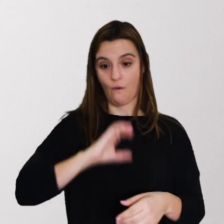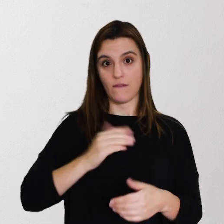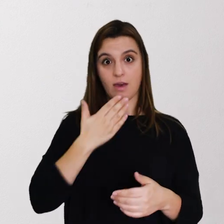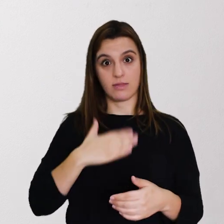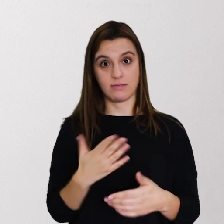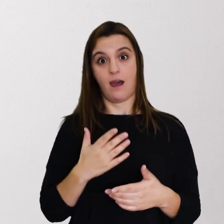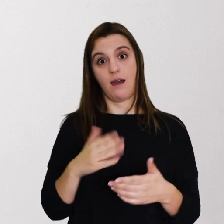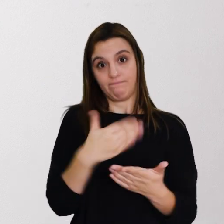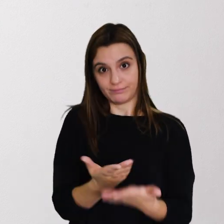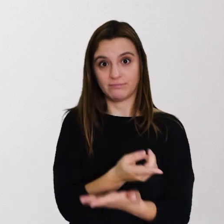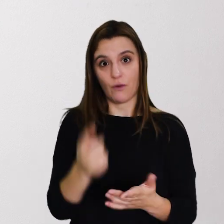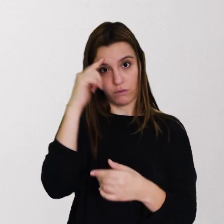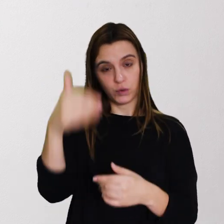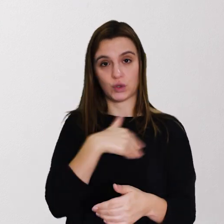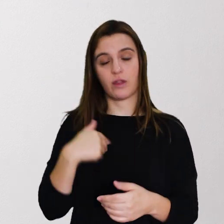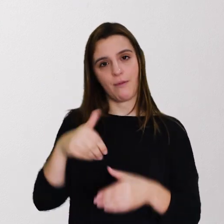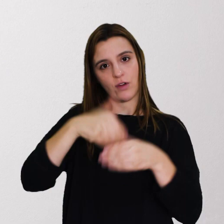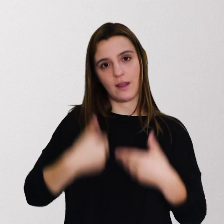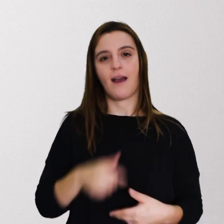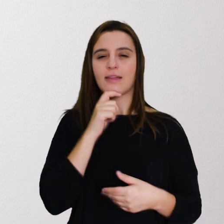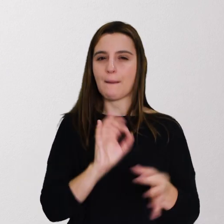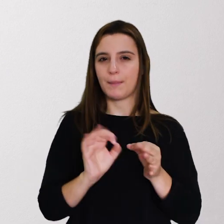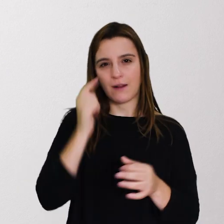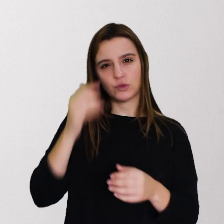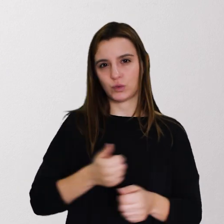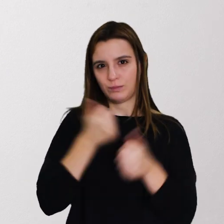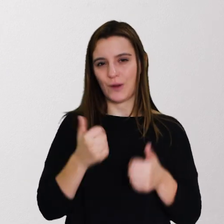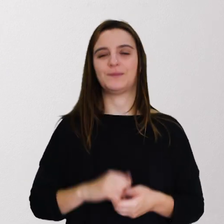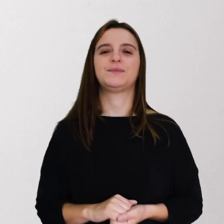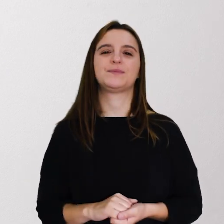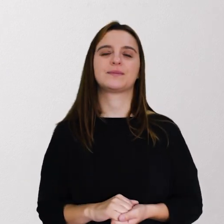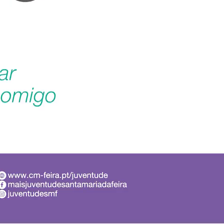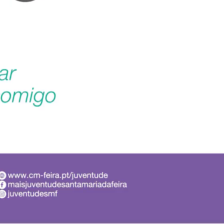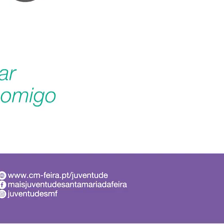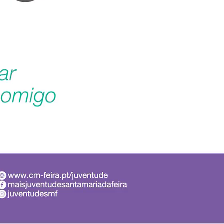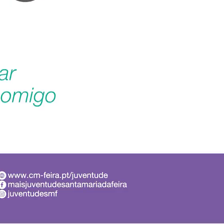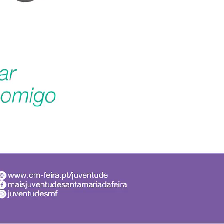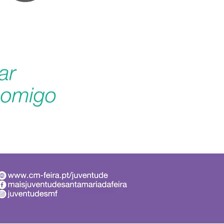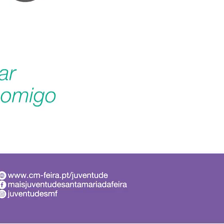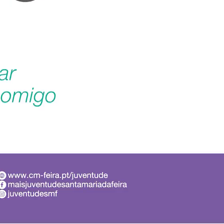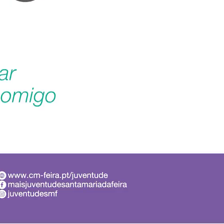proporcionar um futuro mais saudável para Santa Maria da Feira, volta Roberto e vem semear um futuro mais saudável comigo.